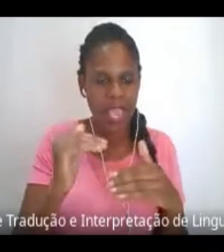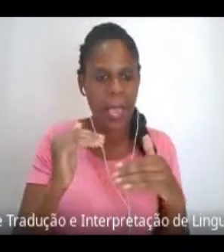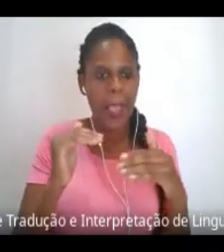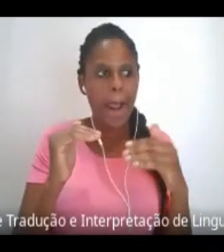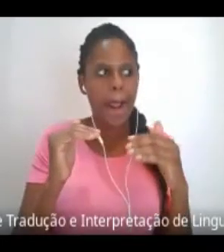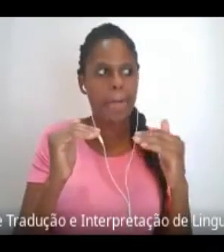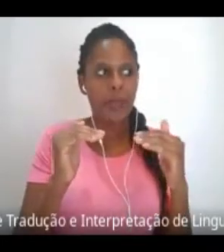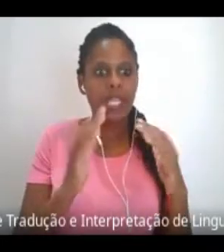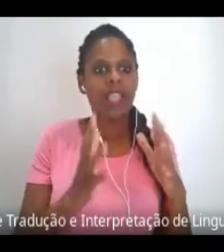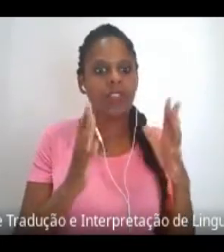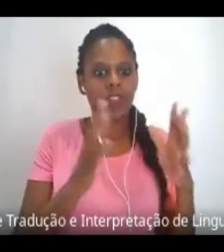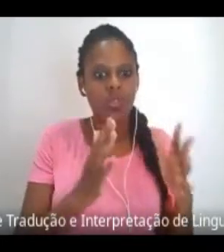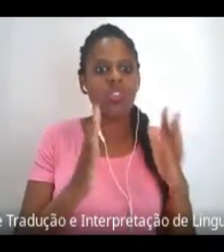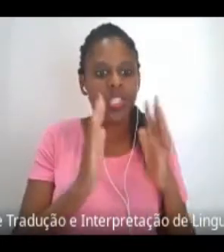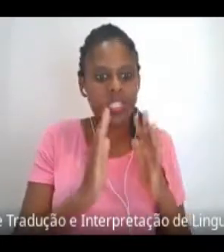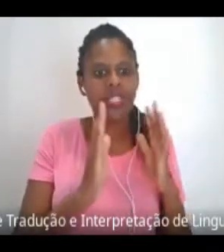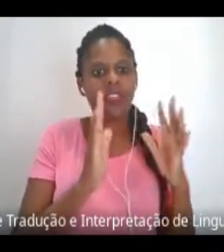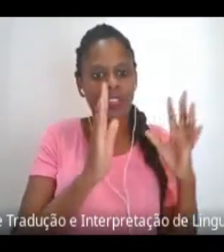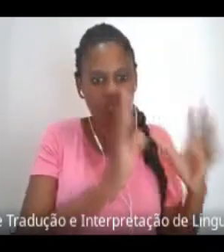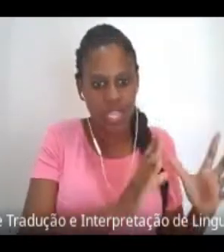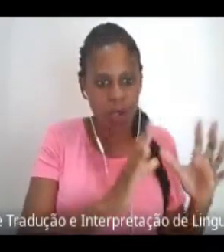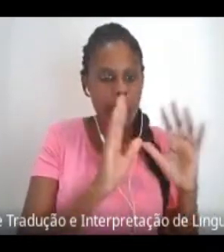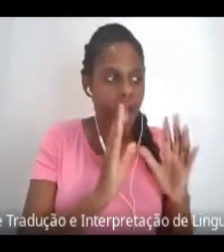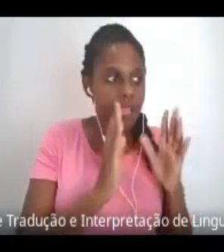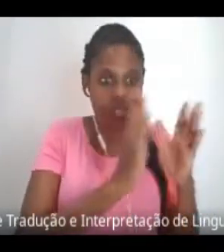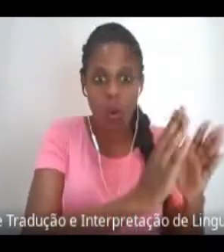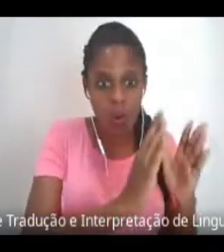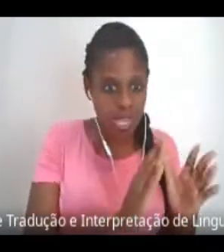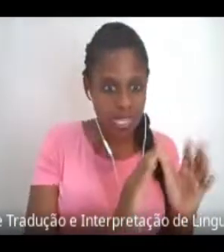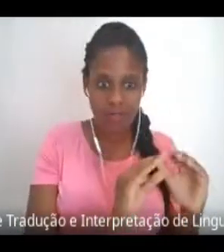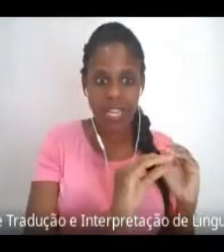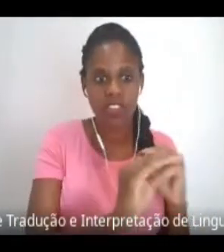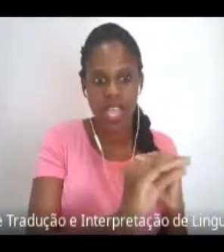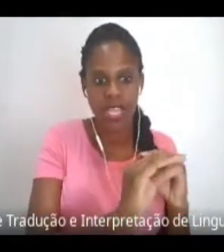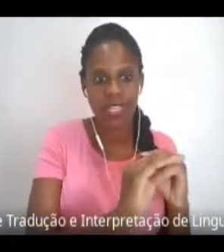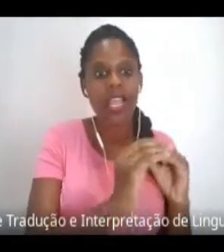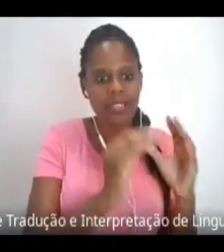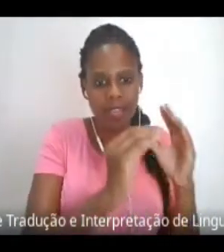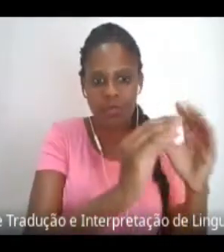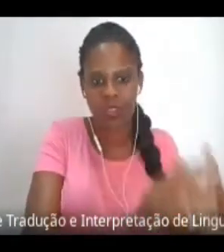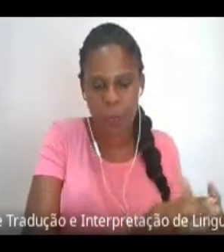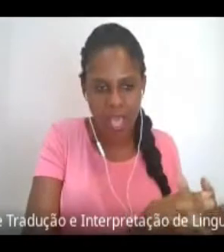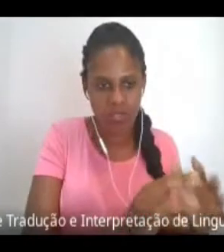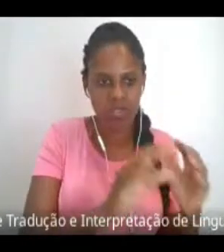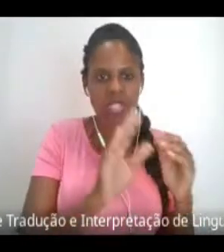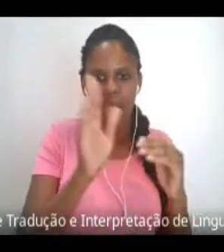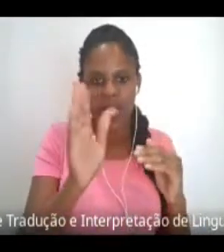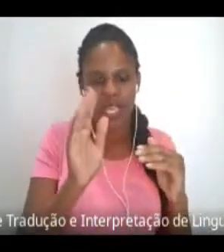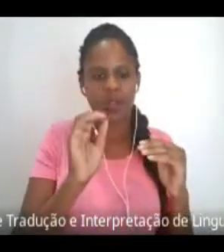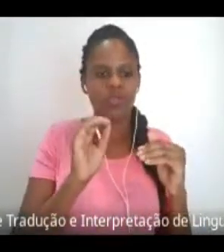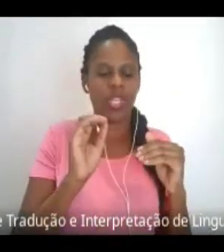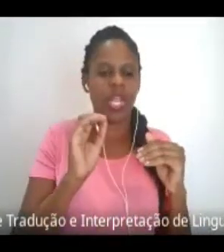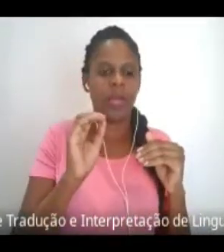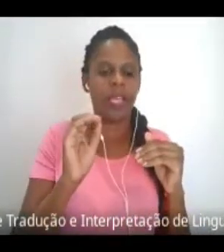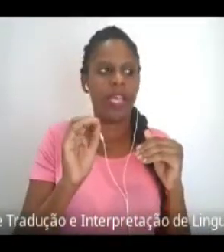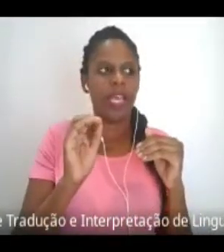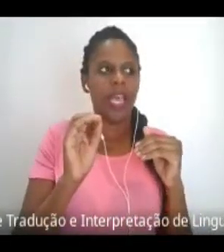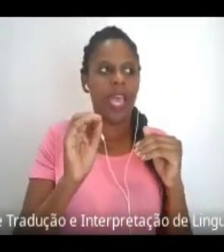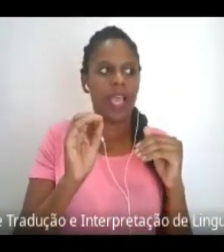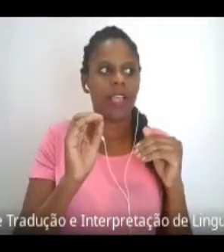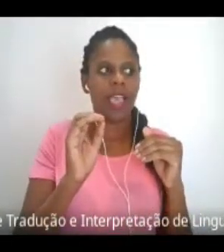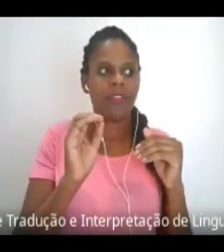iniciar também, porque tem surdos que se identificam mais com a questão da legenda em certos espaços. Então, esse era um